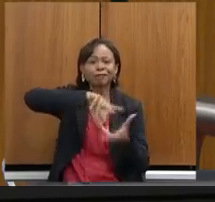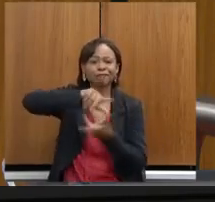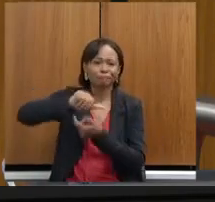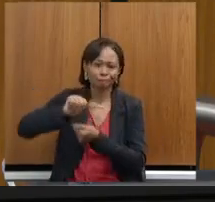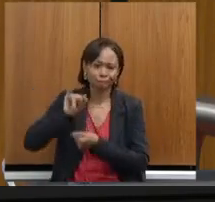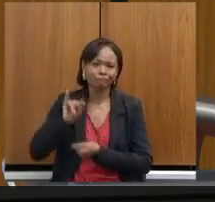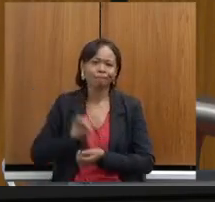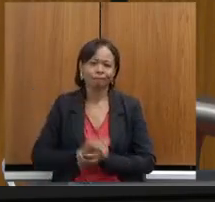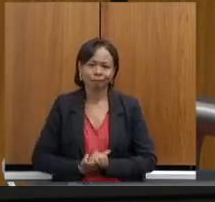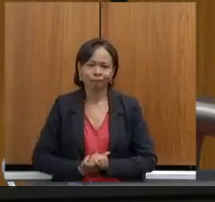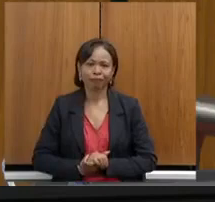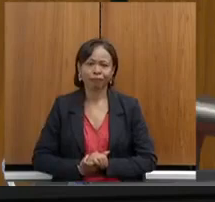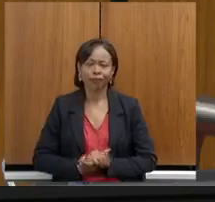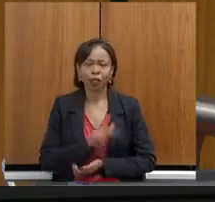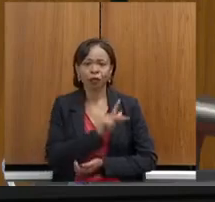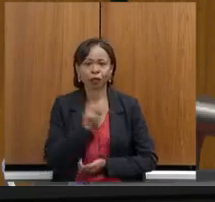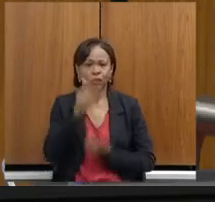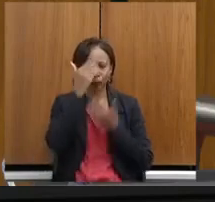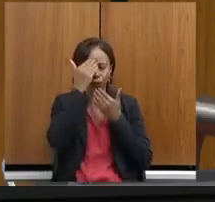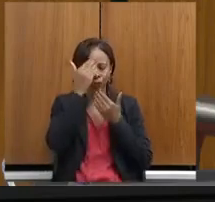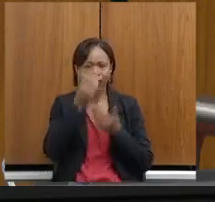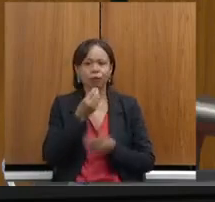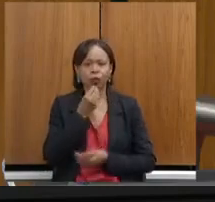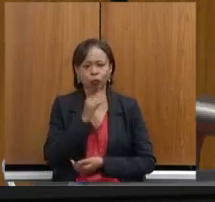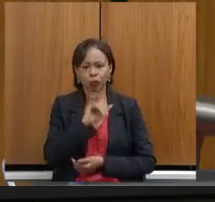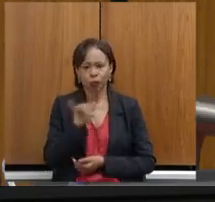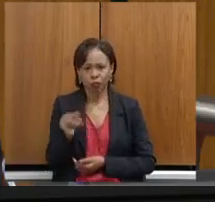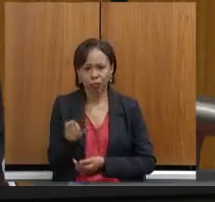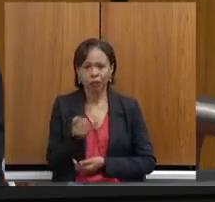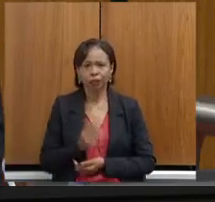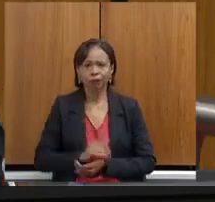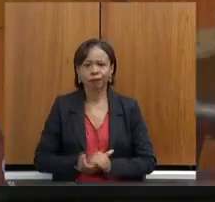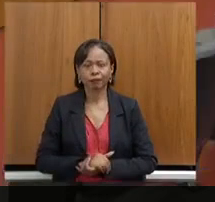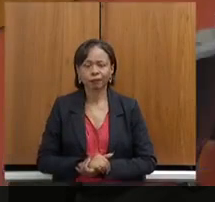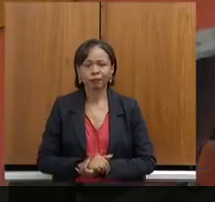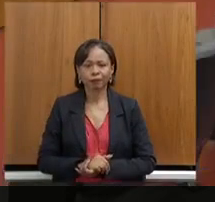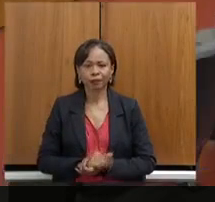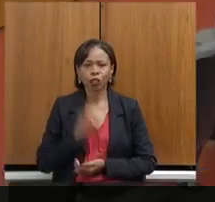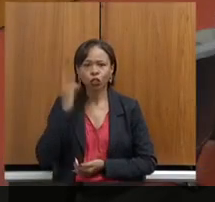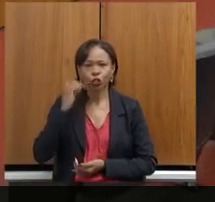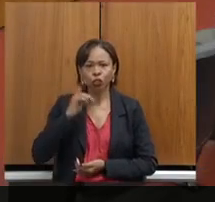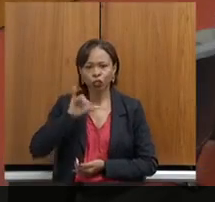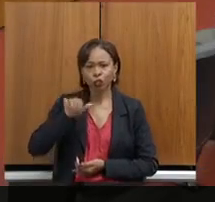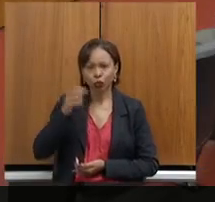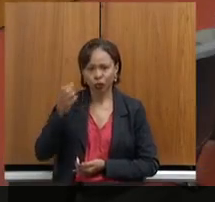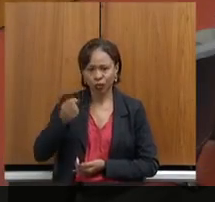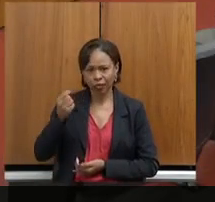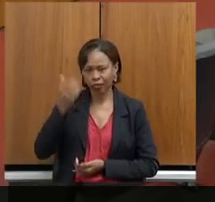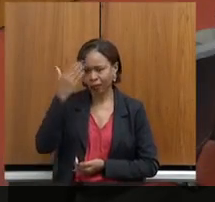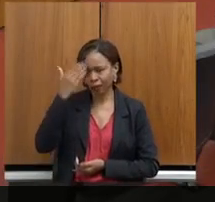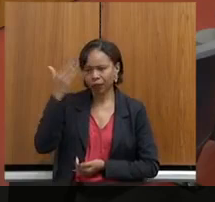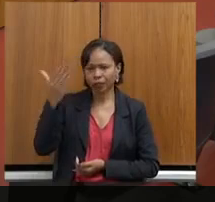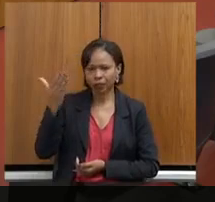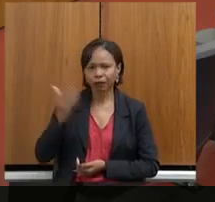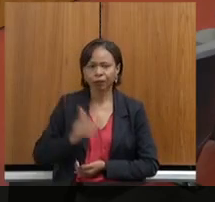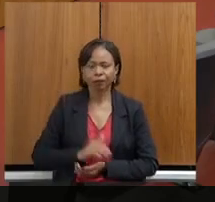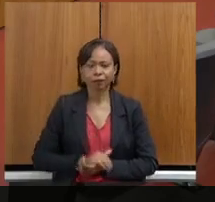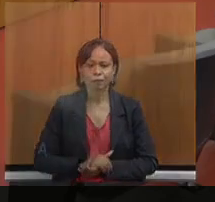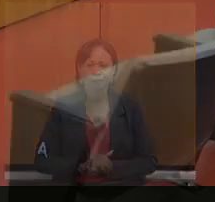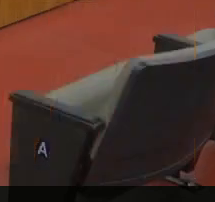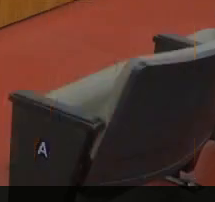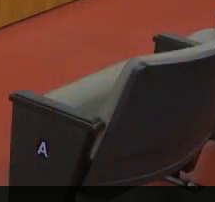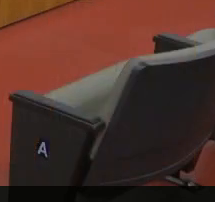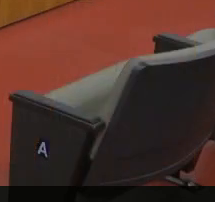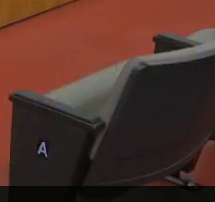Obrigado Presidente pela oportunidade Obrigado Deputado João Leite Doutor Joaquim seu